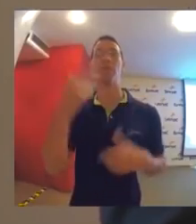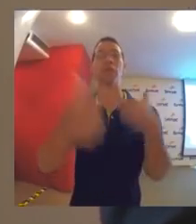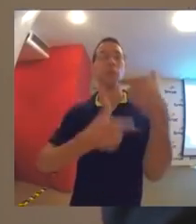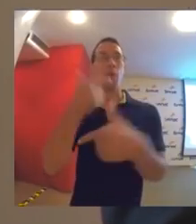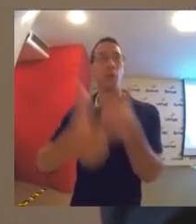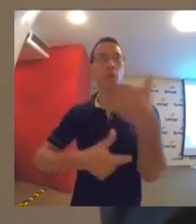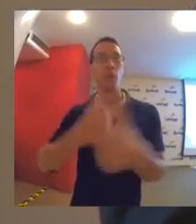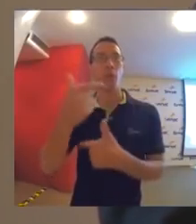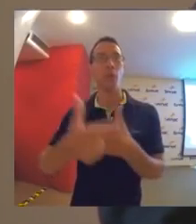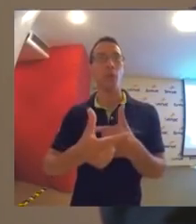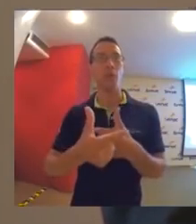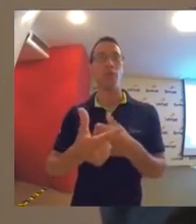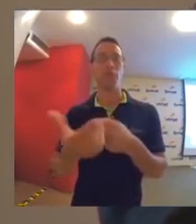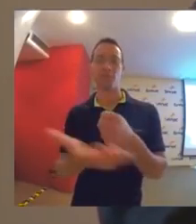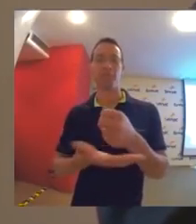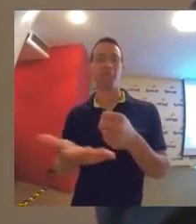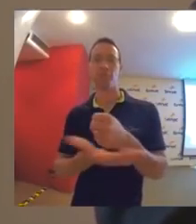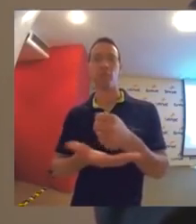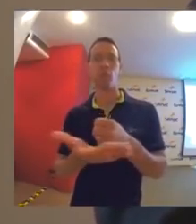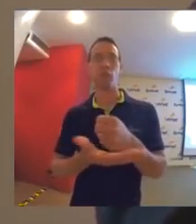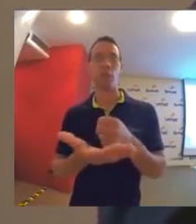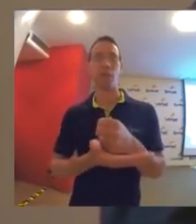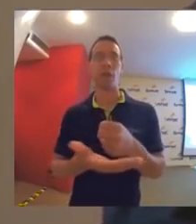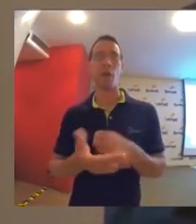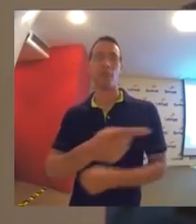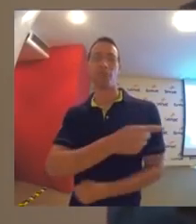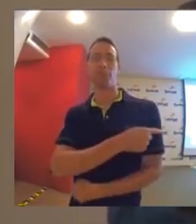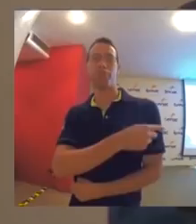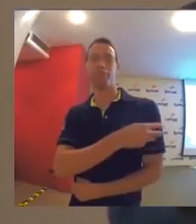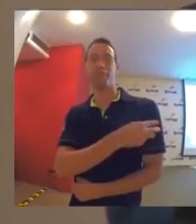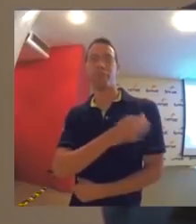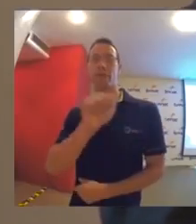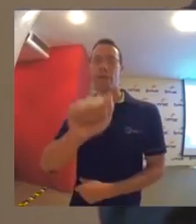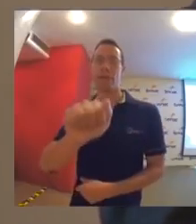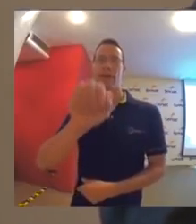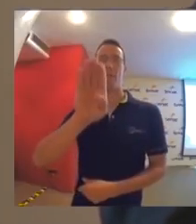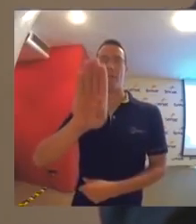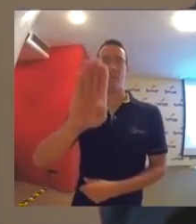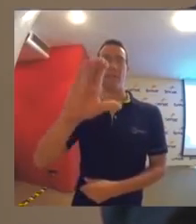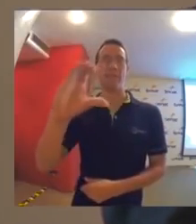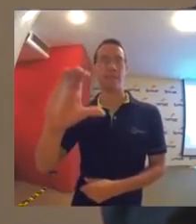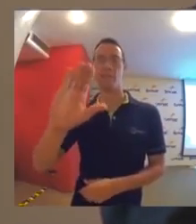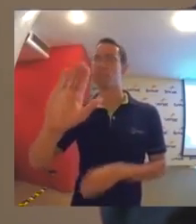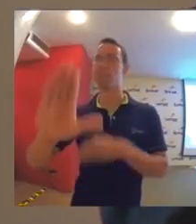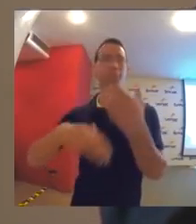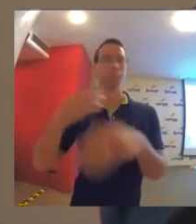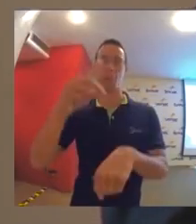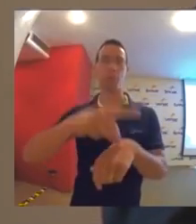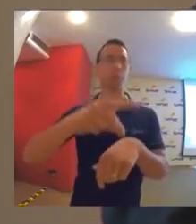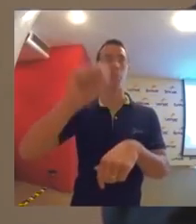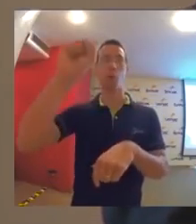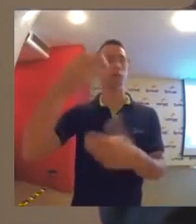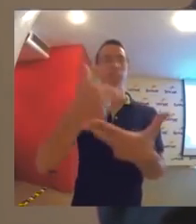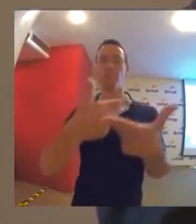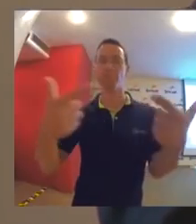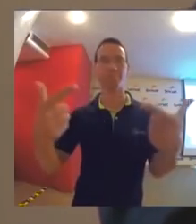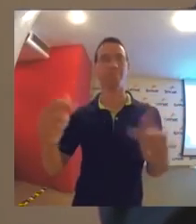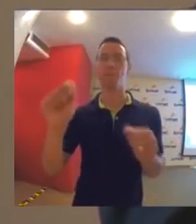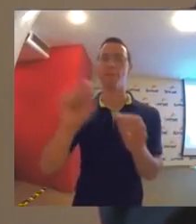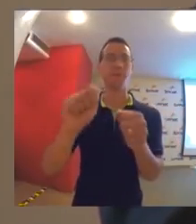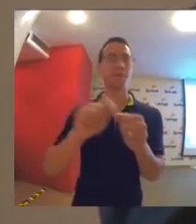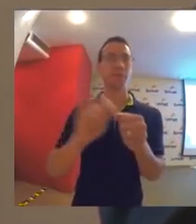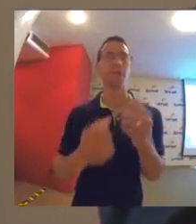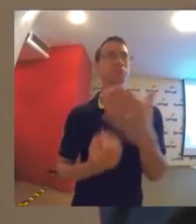trabalhou desde o fundamental, a alfabetização, até pós-graduações em universidade. Fiz